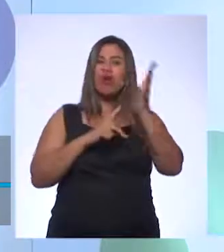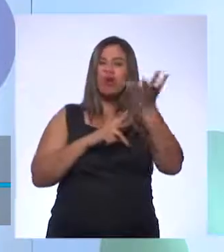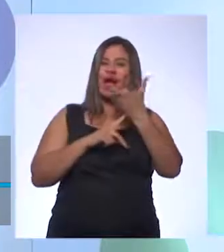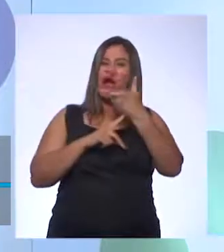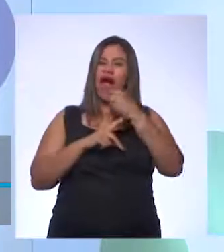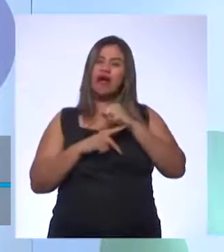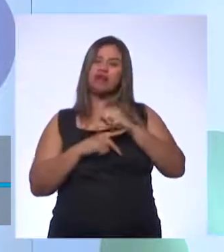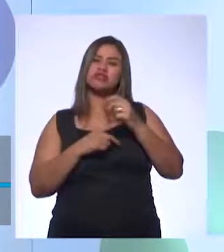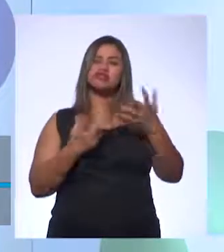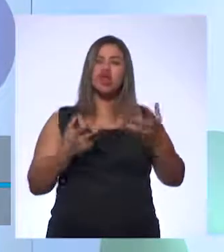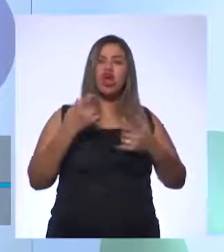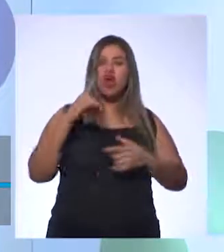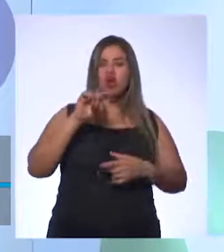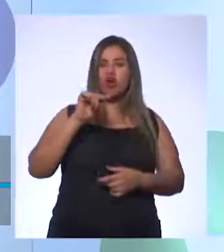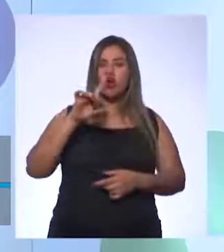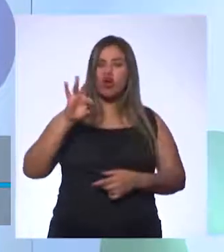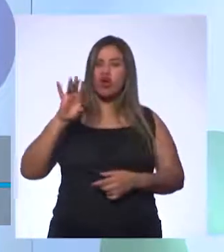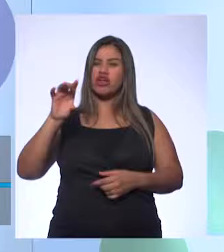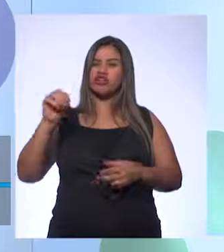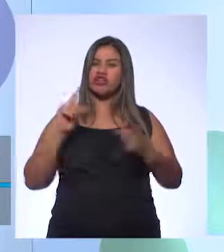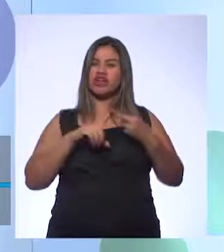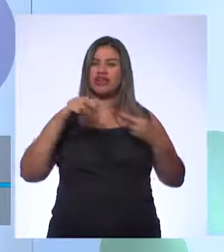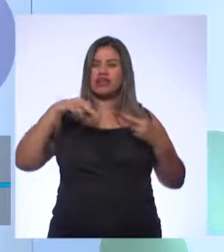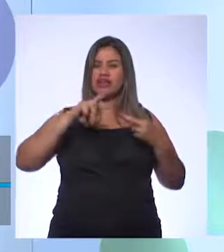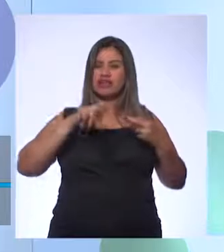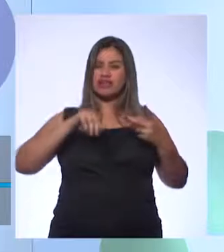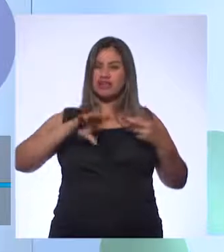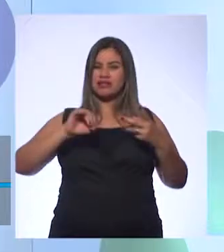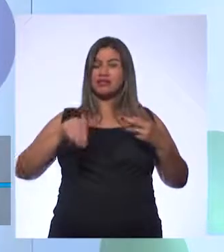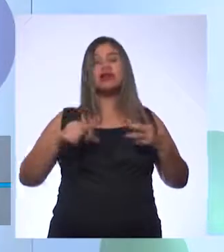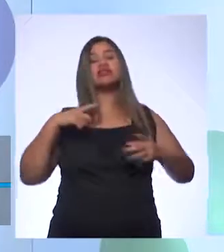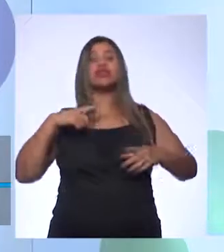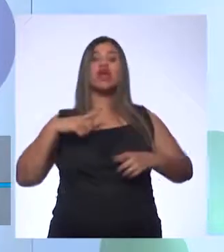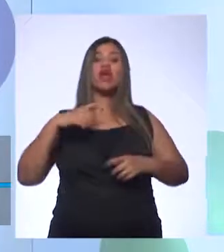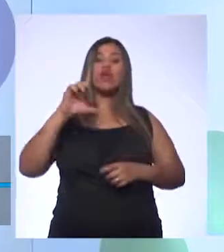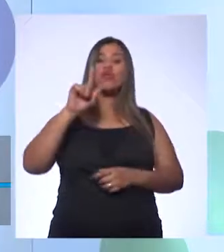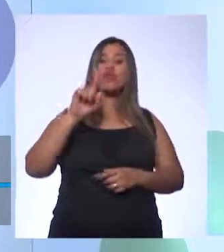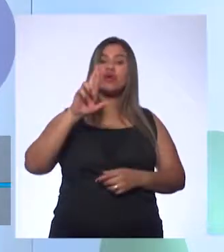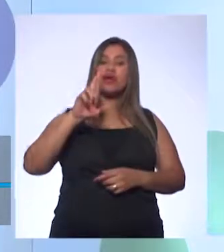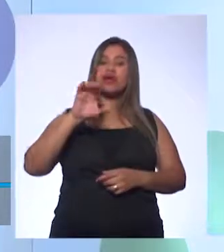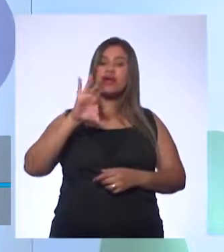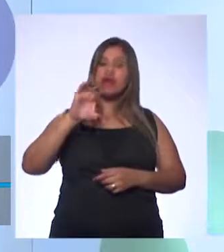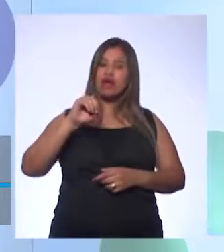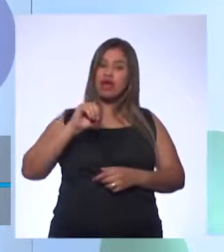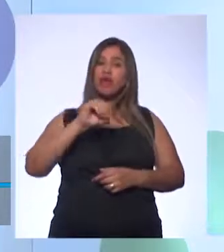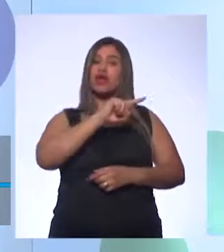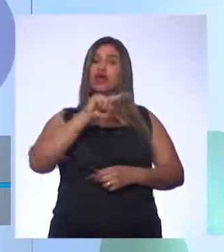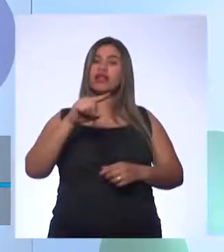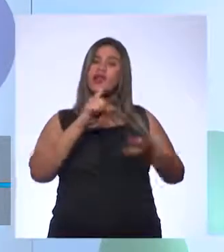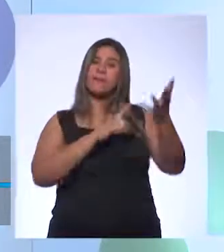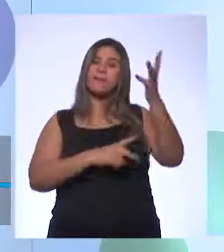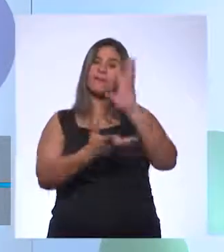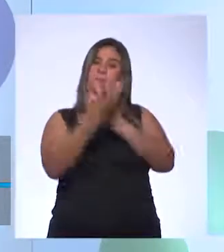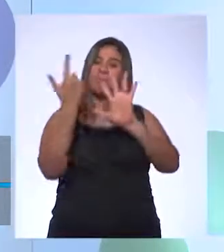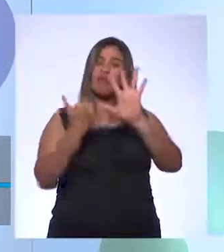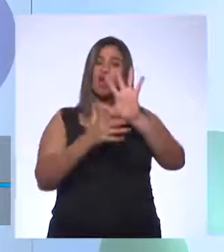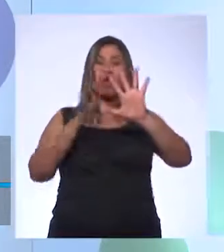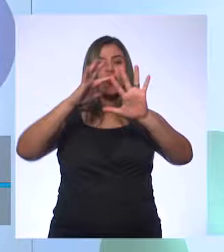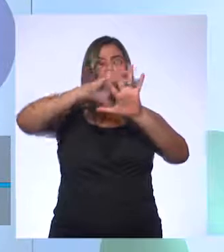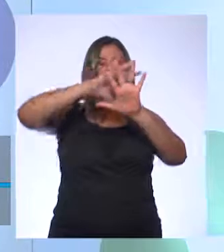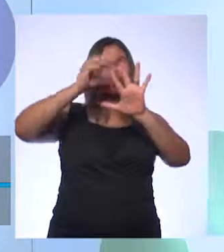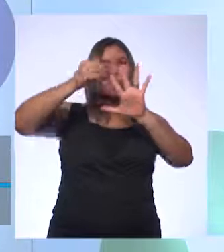né? Falando arte gótica, Renascimento. Eu lembrei de um que gosto bastante, o El Greco. Que ele tem toda a imagem dele, tem os dedos são